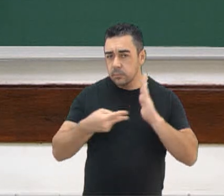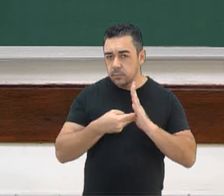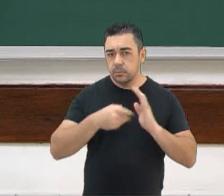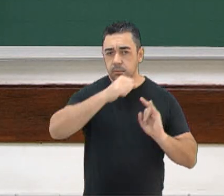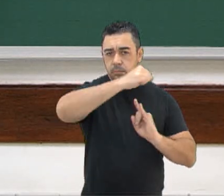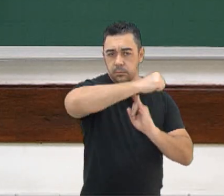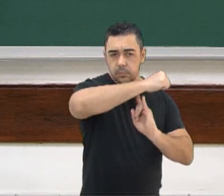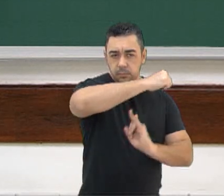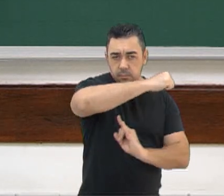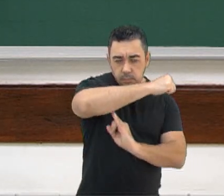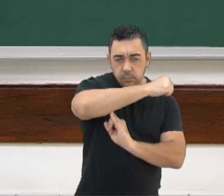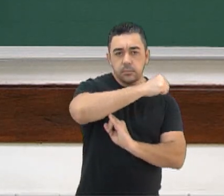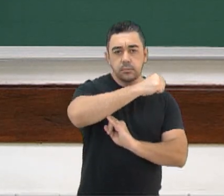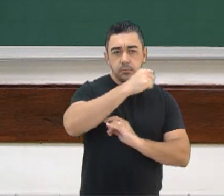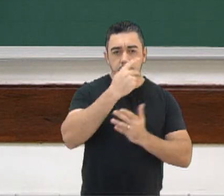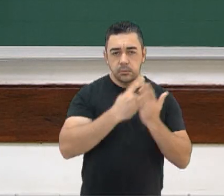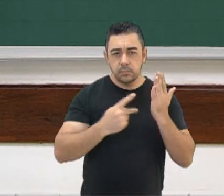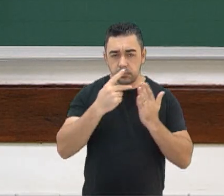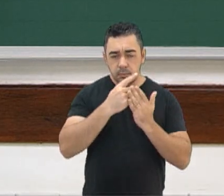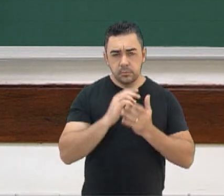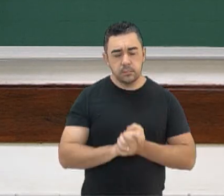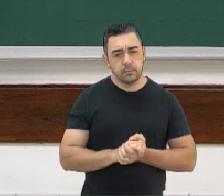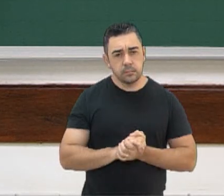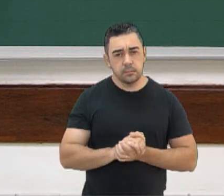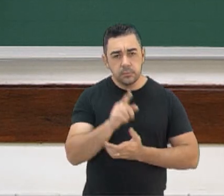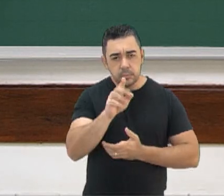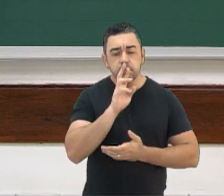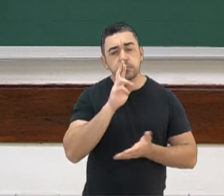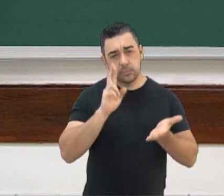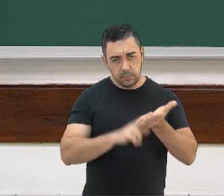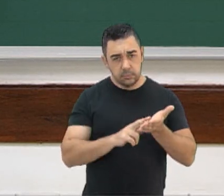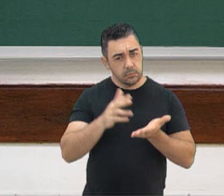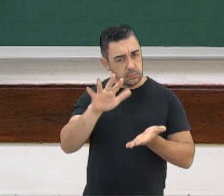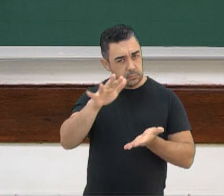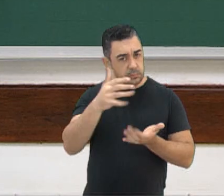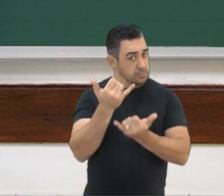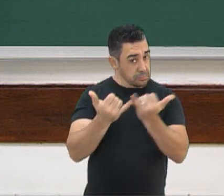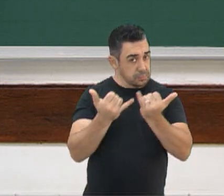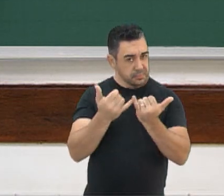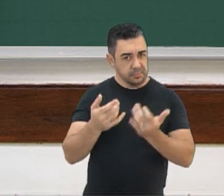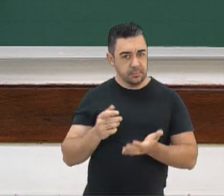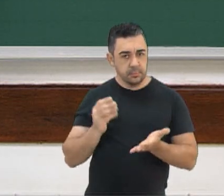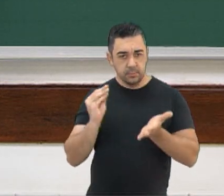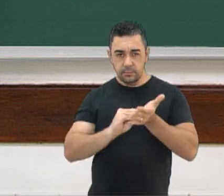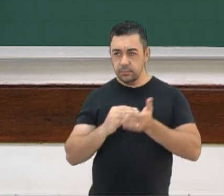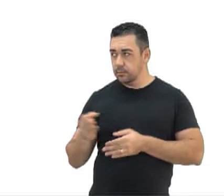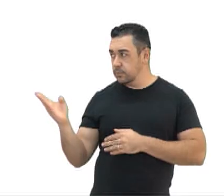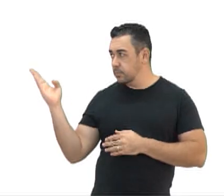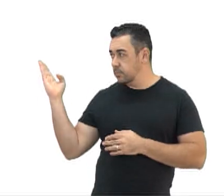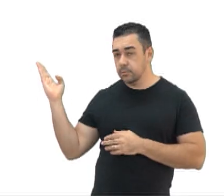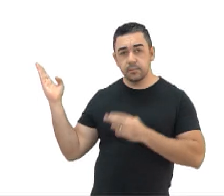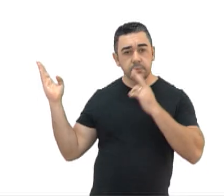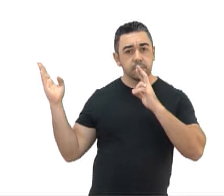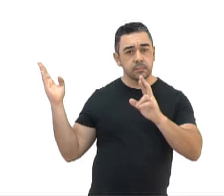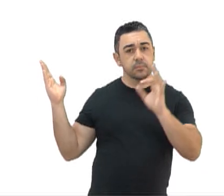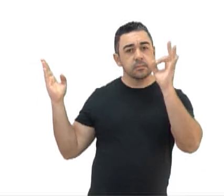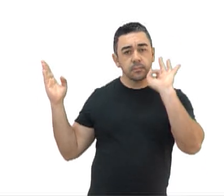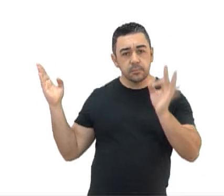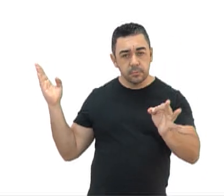no contexto da obra? Se você respondeu algo parecido com o que consta aqui, a sua resposta